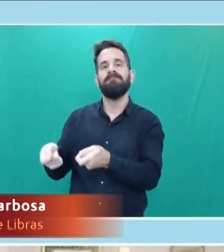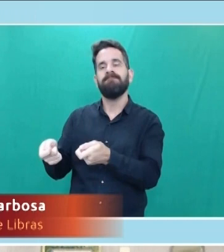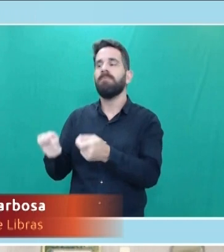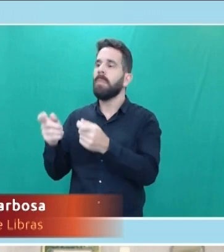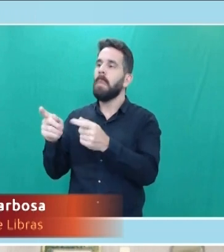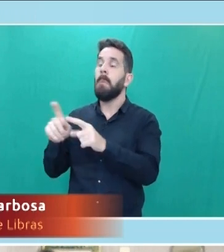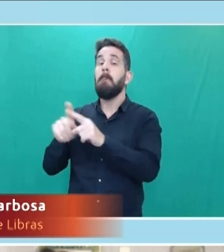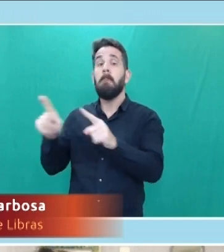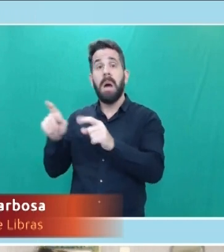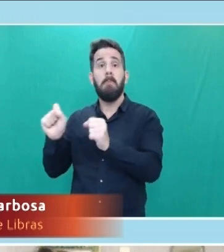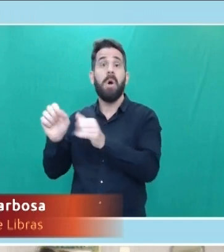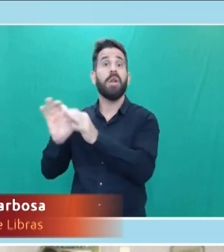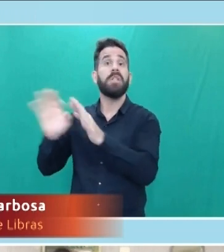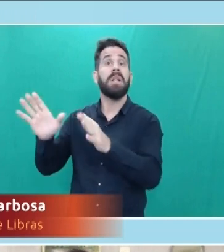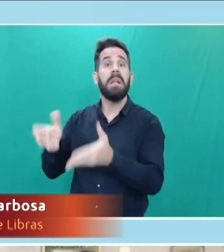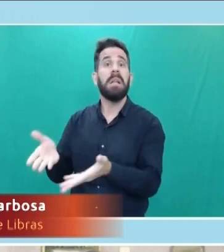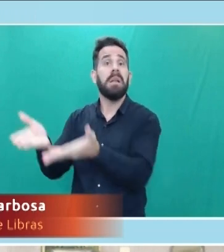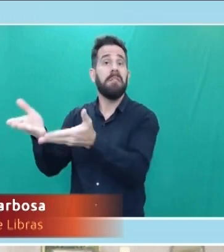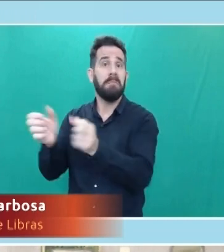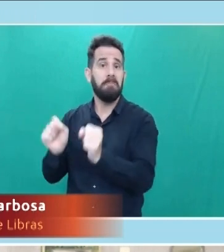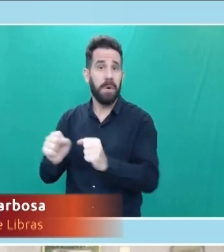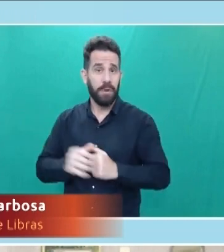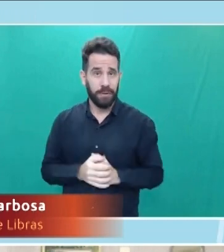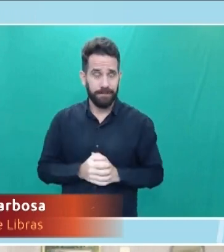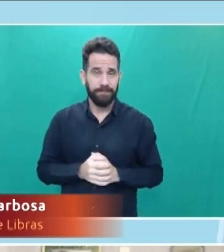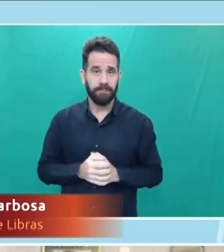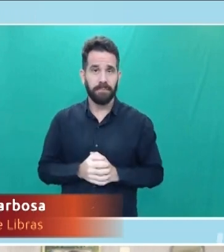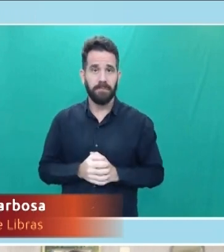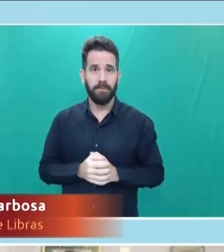89, foi elaborada a Lei